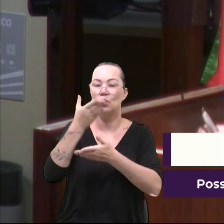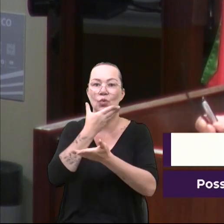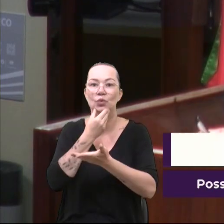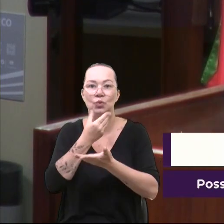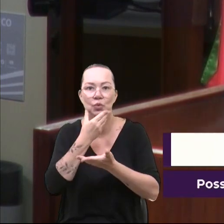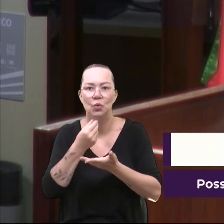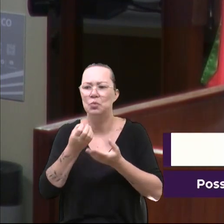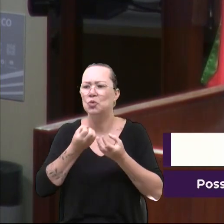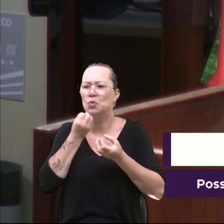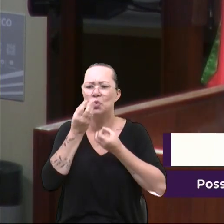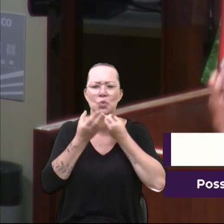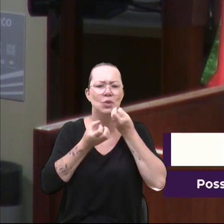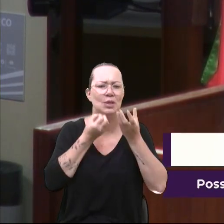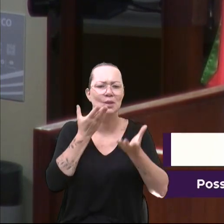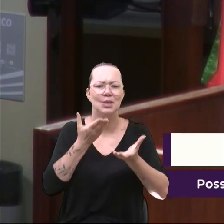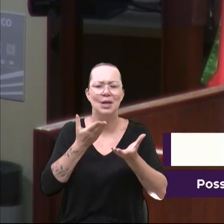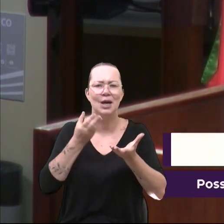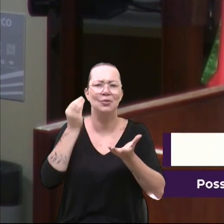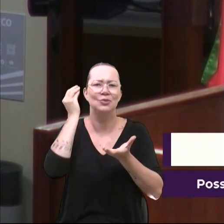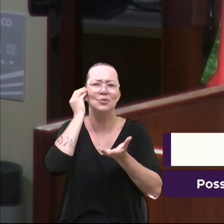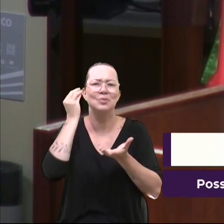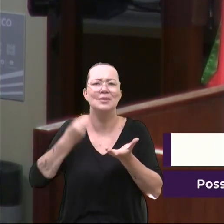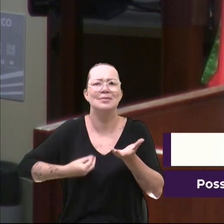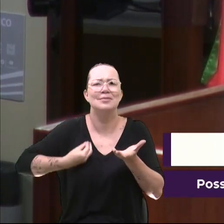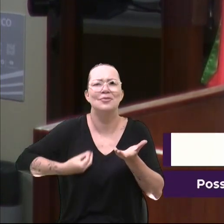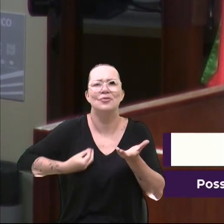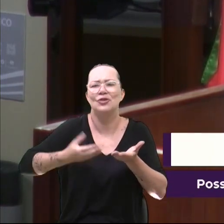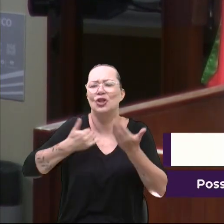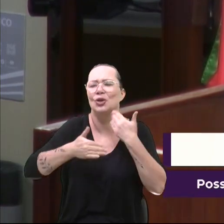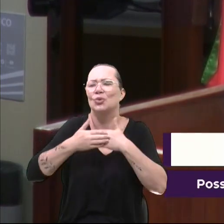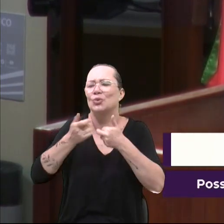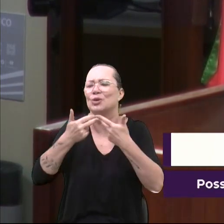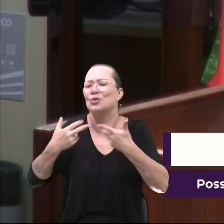contando toda a sua experiência de vida.